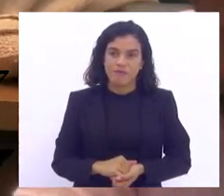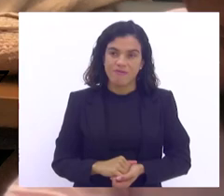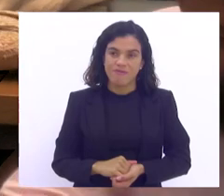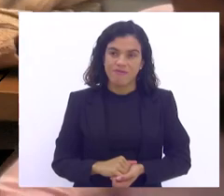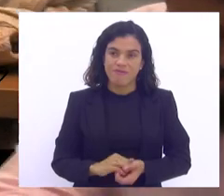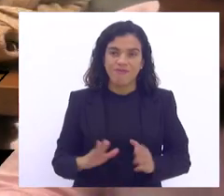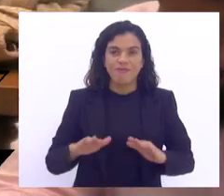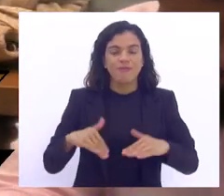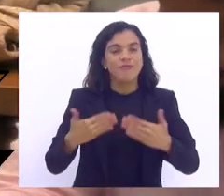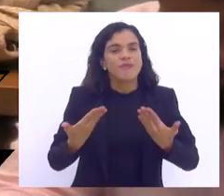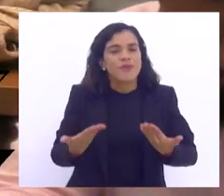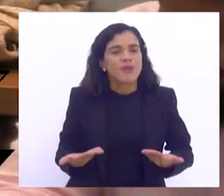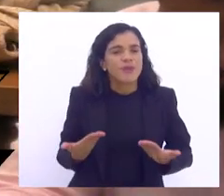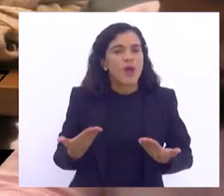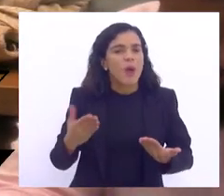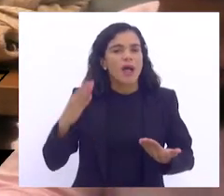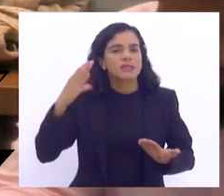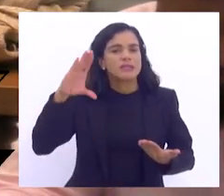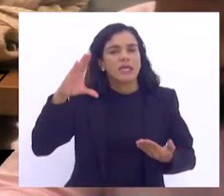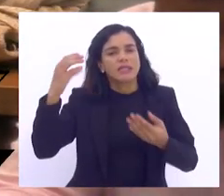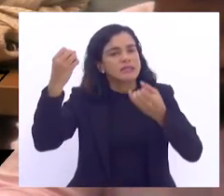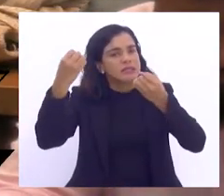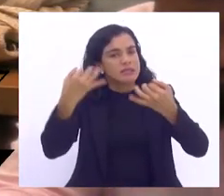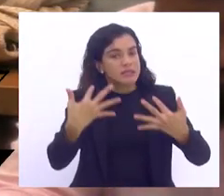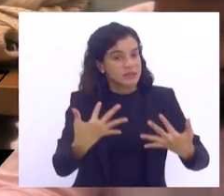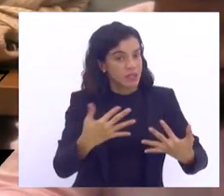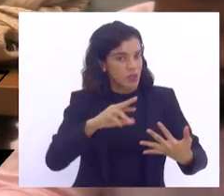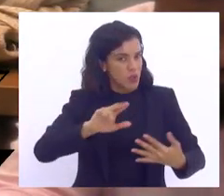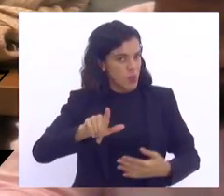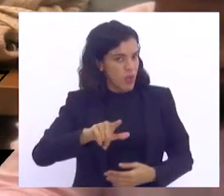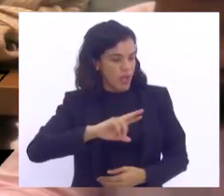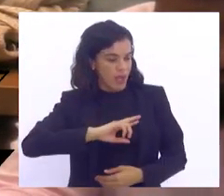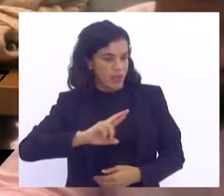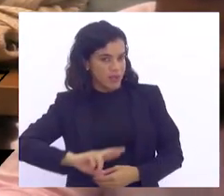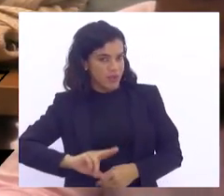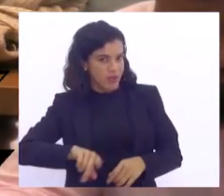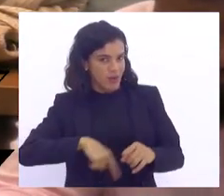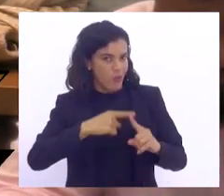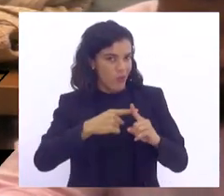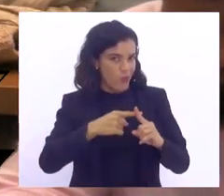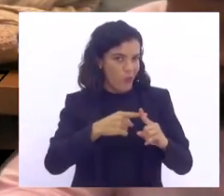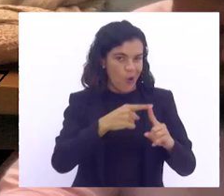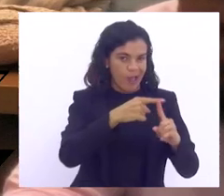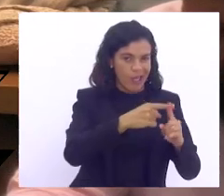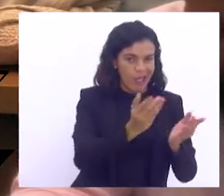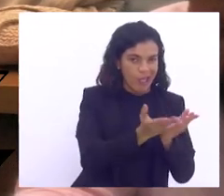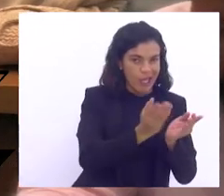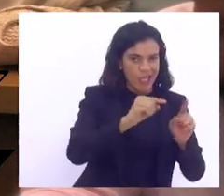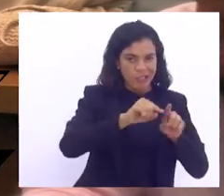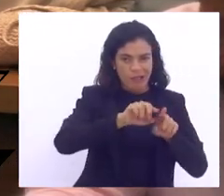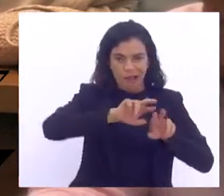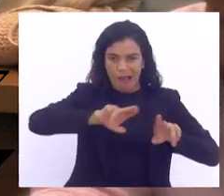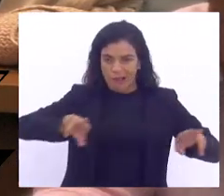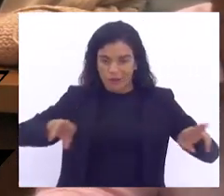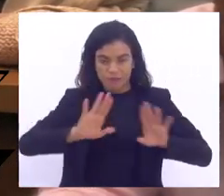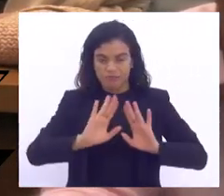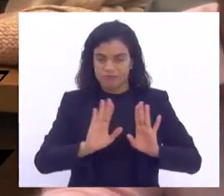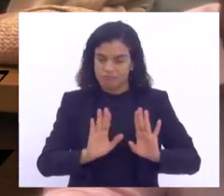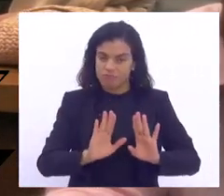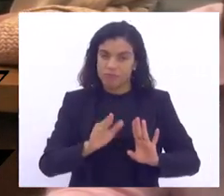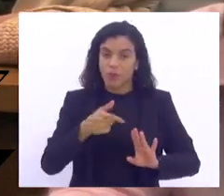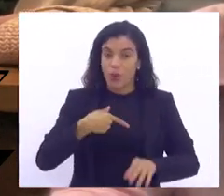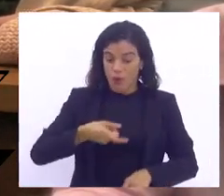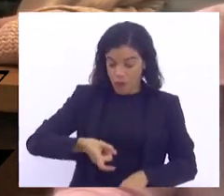Então, o que, que diz a ciência, não a igreja nem a religião, sobre o nascituro, o feto ainda não